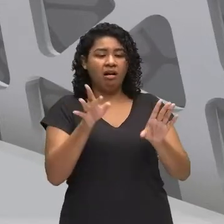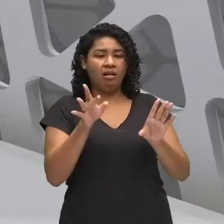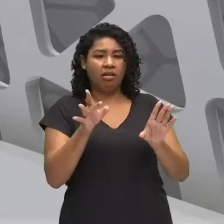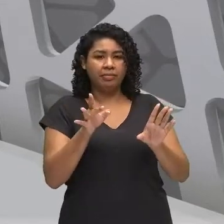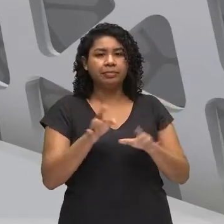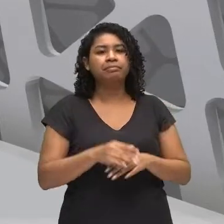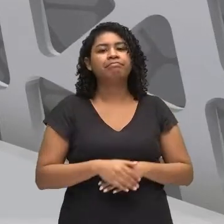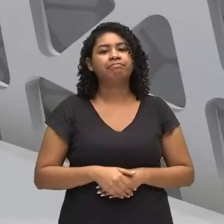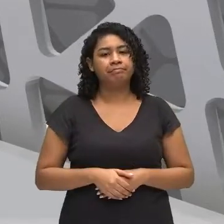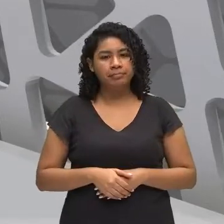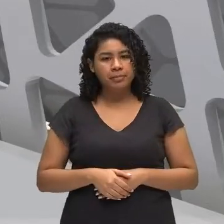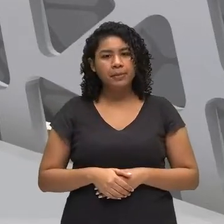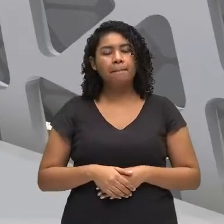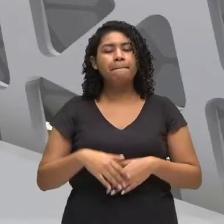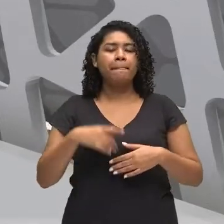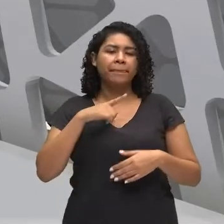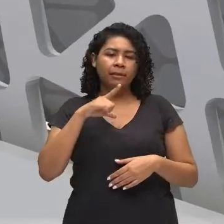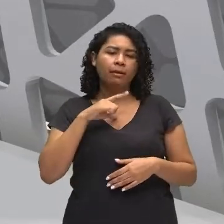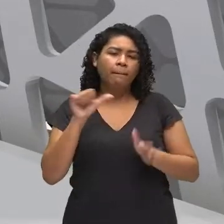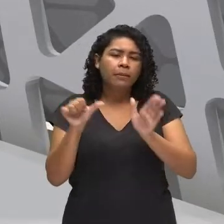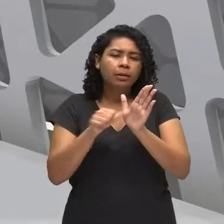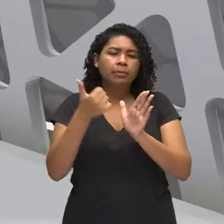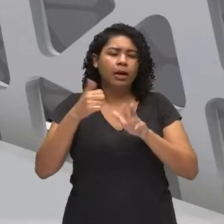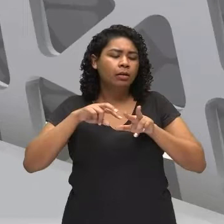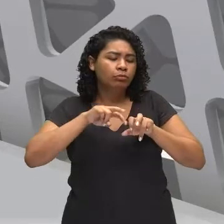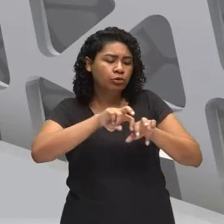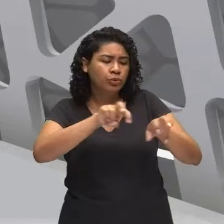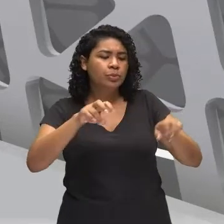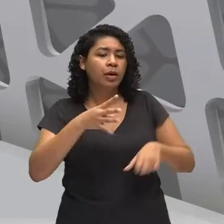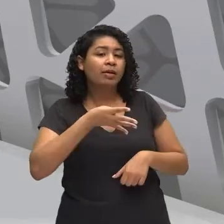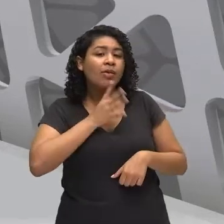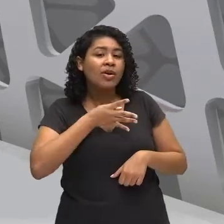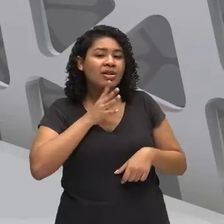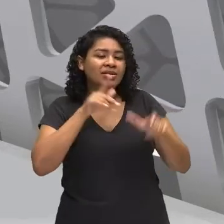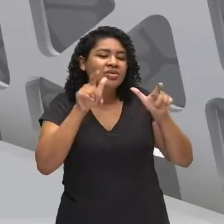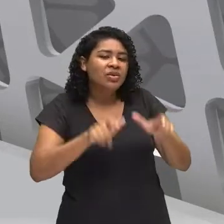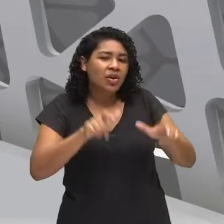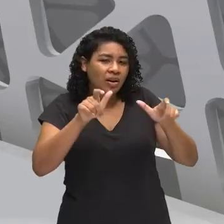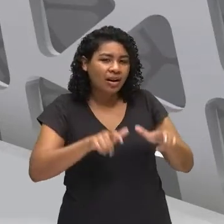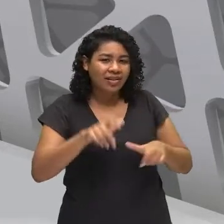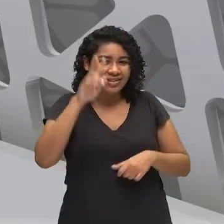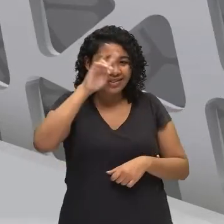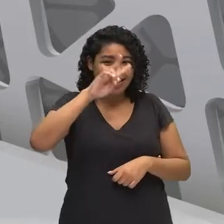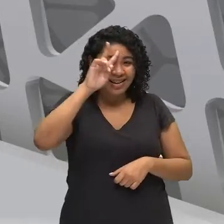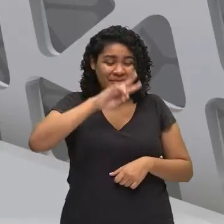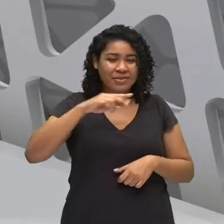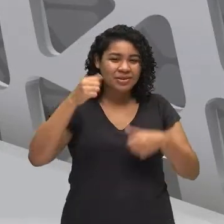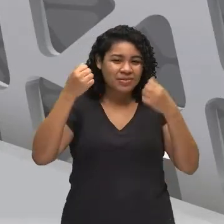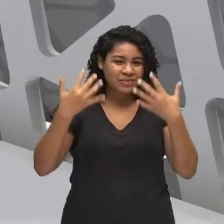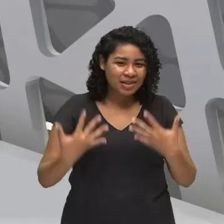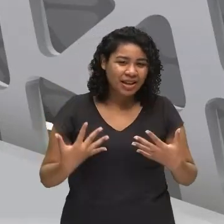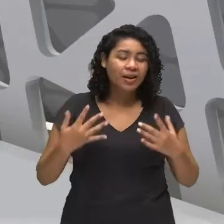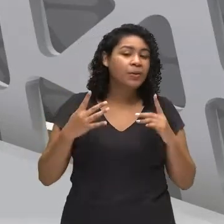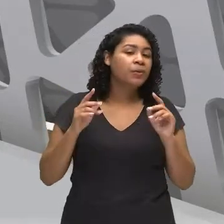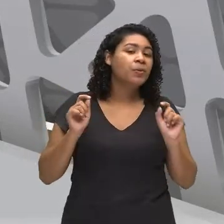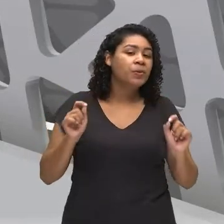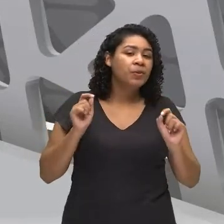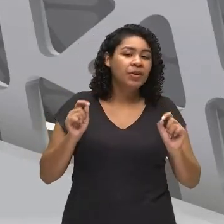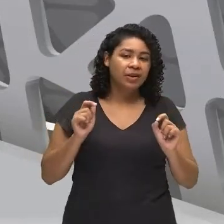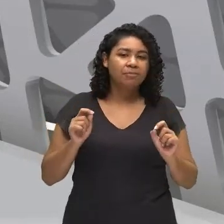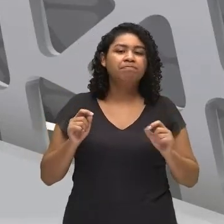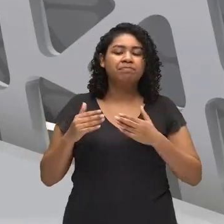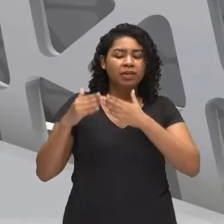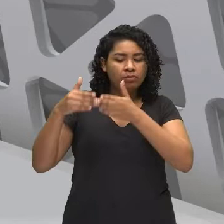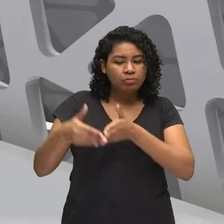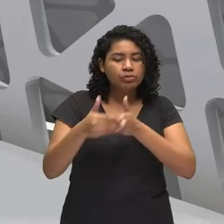ouvido as primeiras expedições de reconhecimento territorial, como por exemplo nós citamos na aula anterior com a professora Pet, a expedição